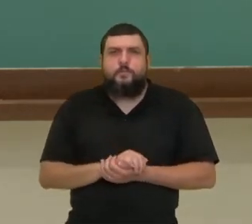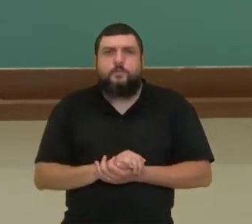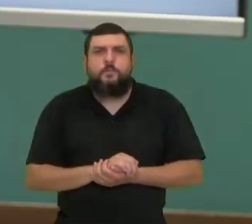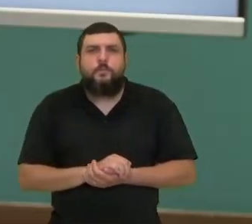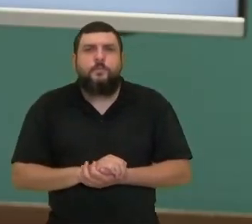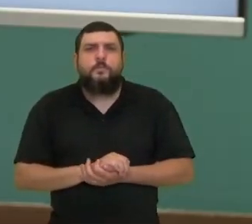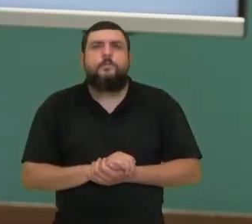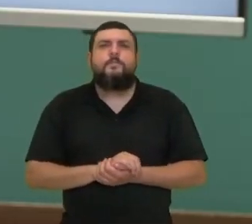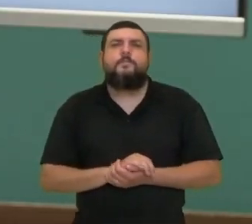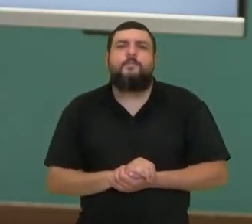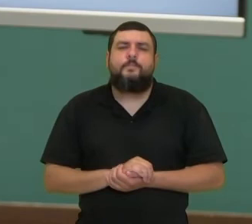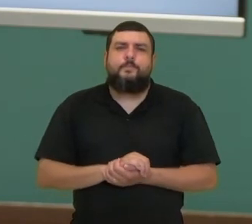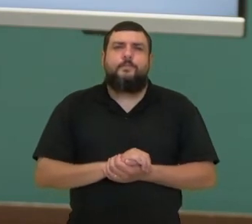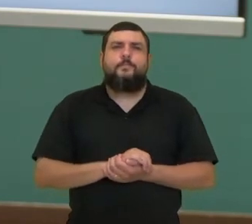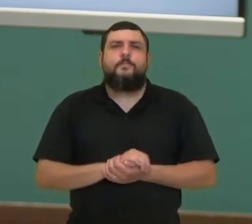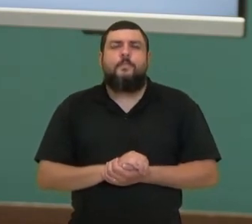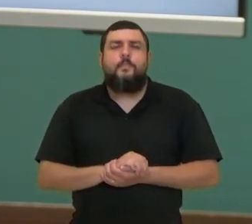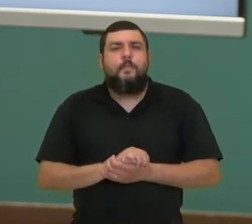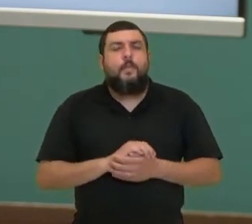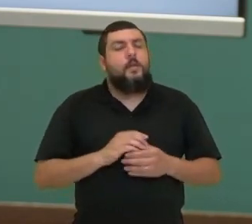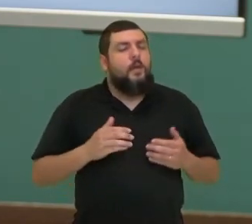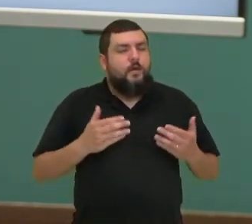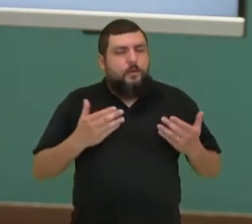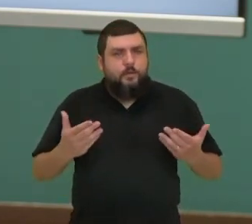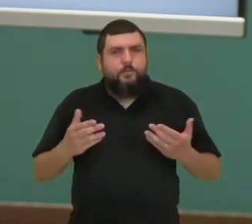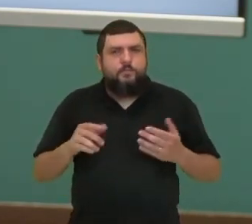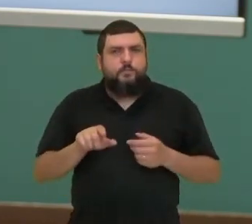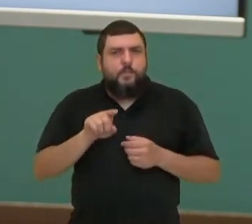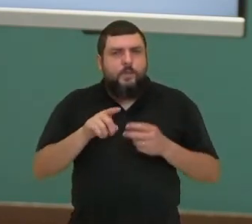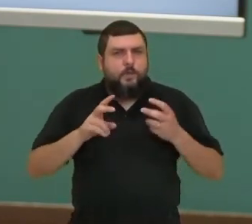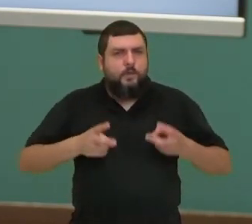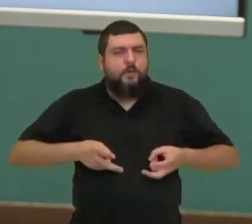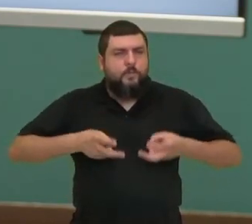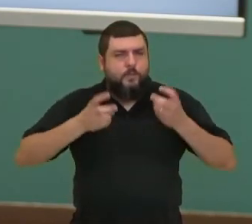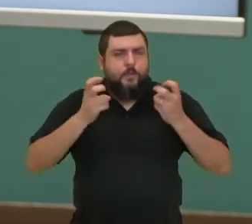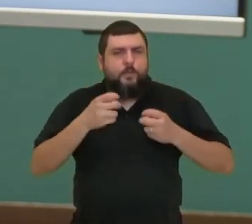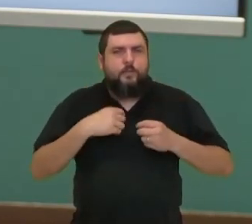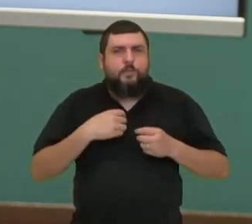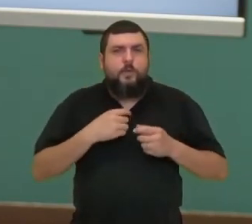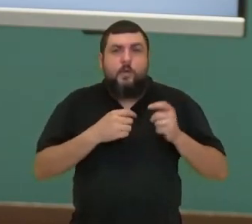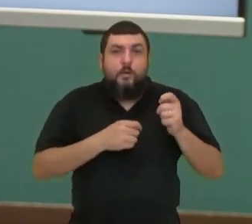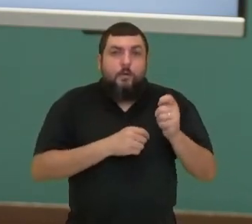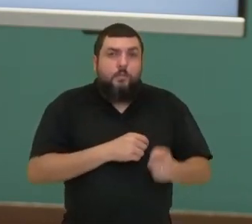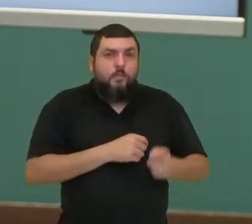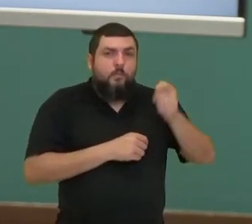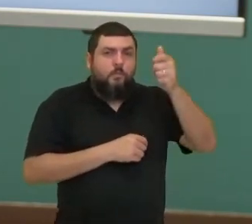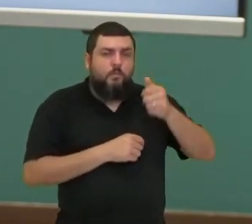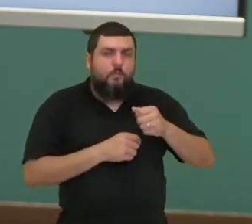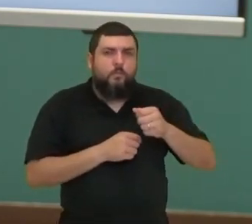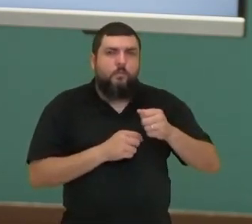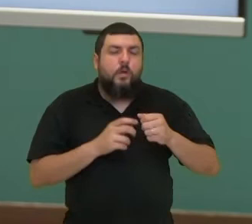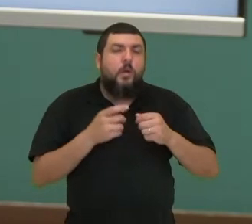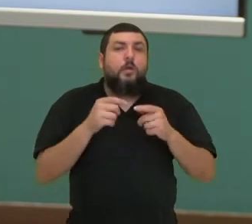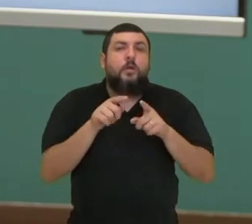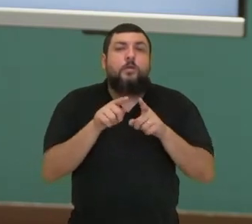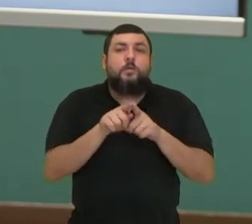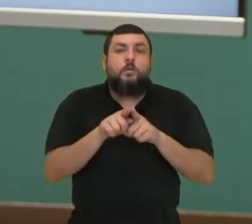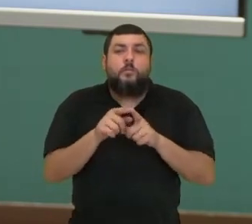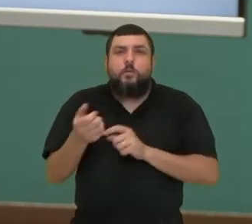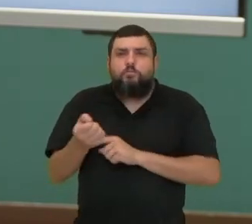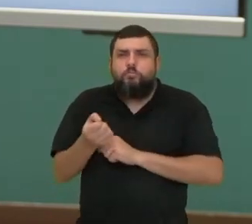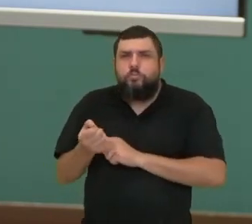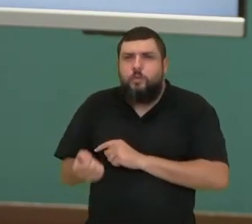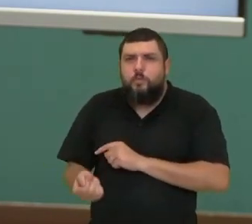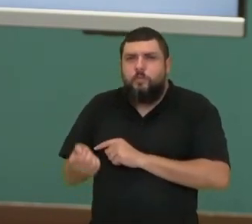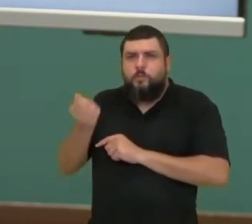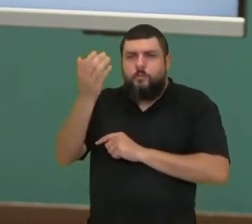ok? Portanto, você notou que tanto no lançamento da moeda, quanto no lançamento do dado,